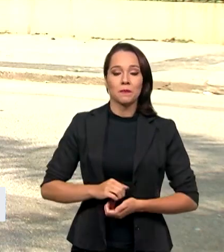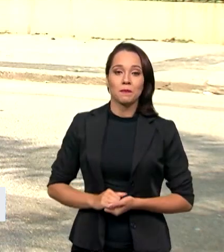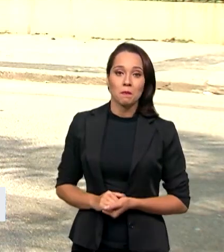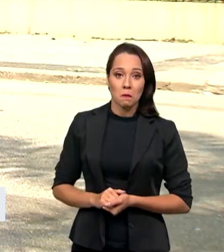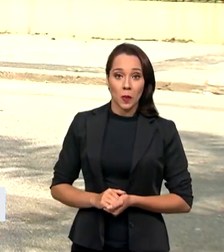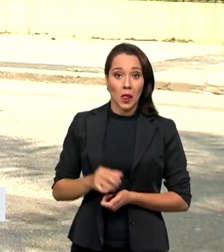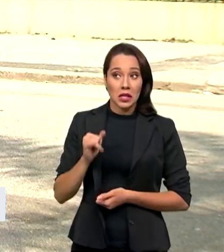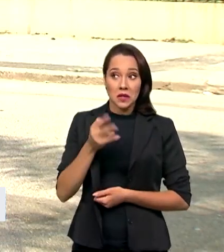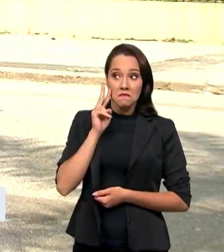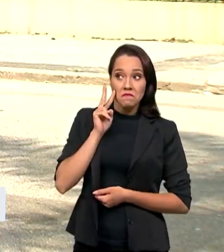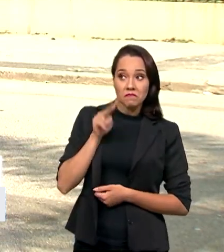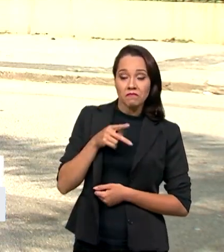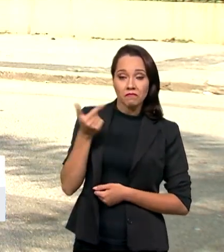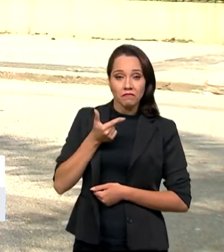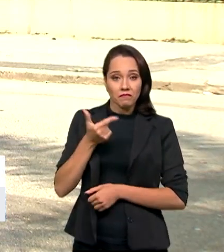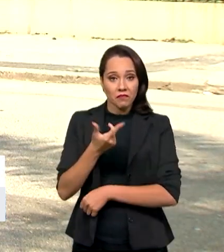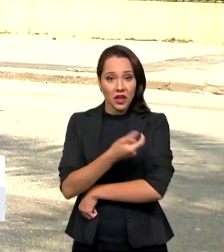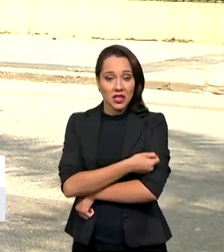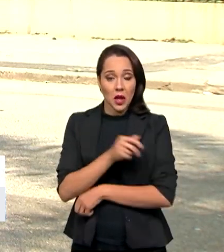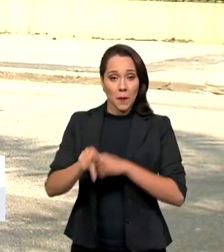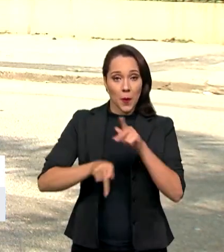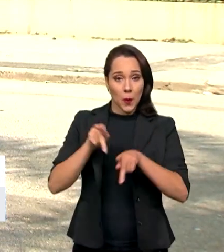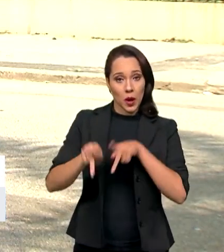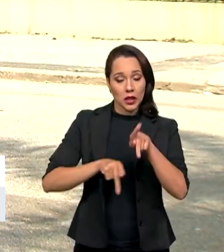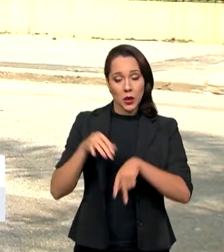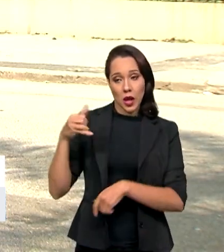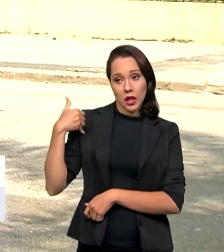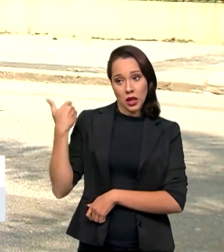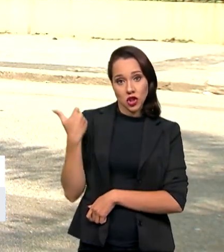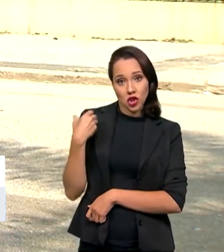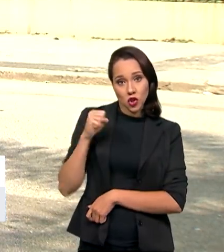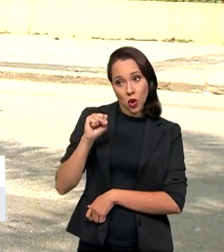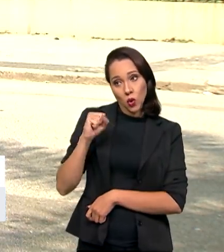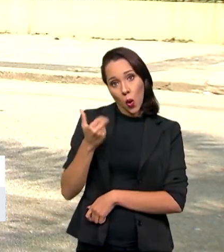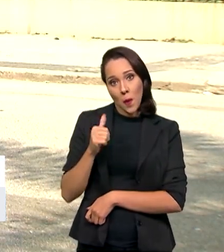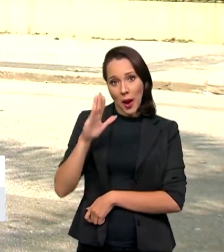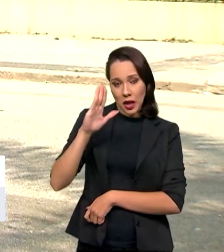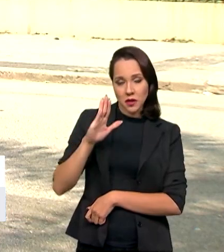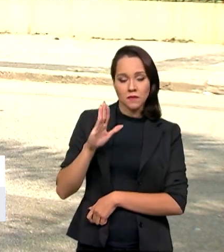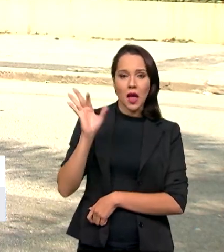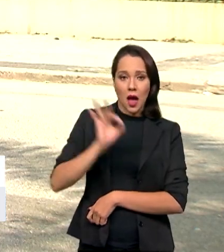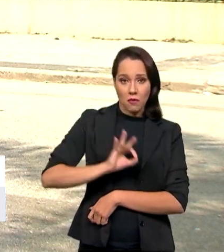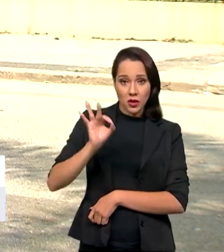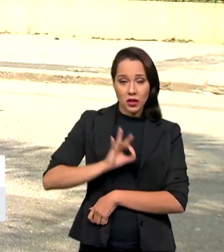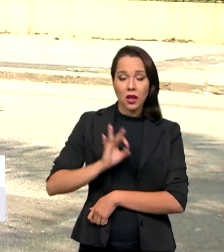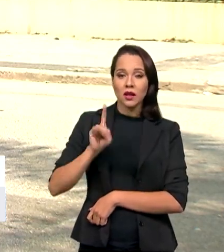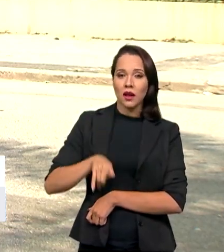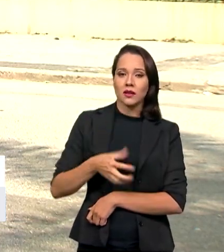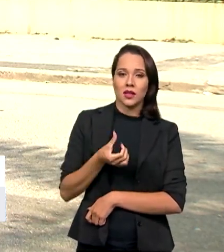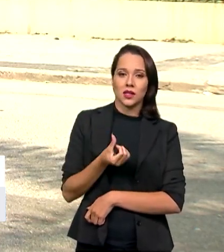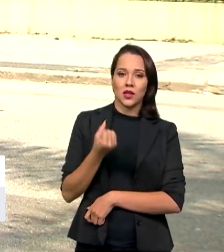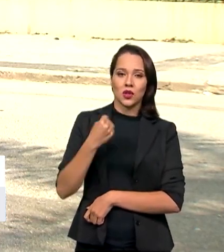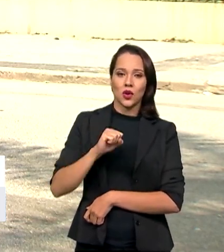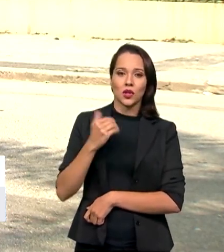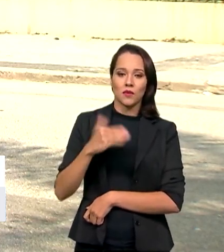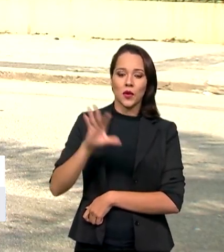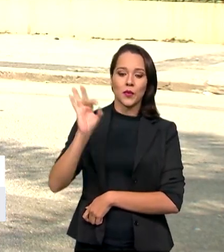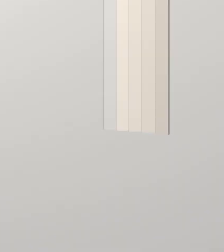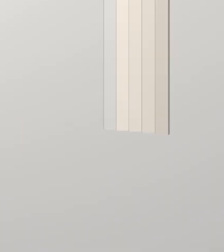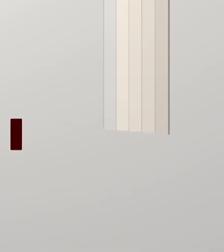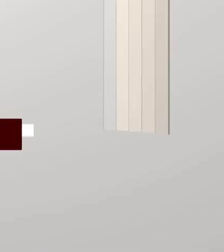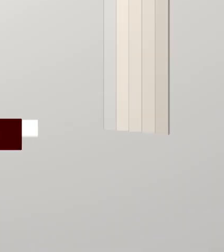Se considerarmos a segunda dose na população com 18 anos ou mais, a taxa é de